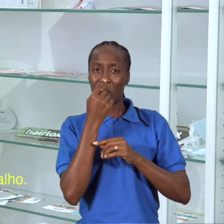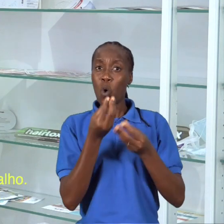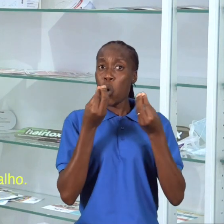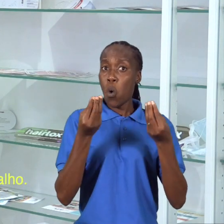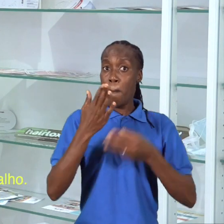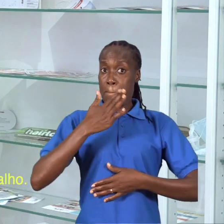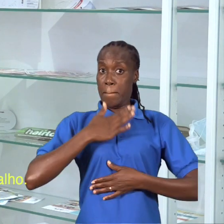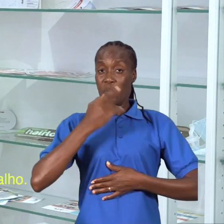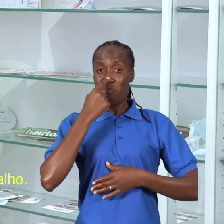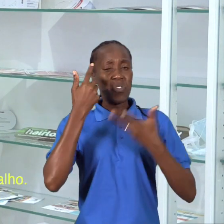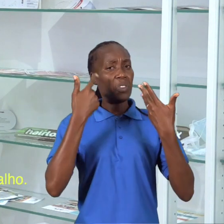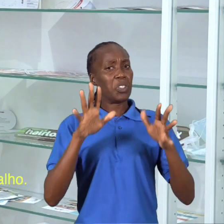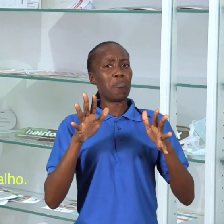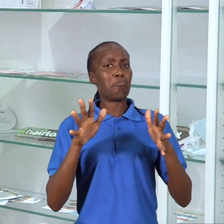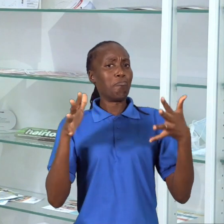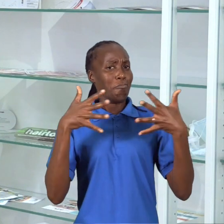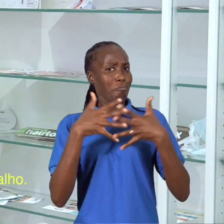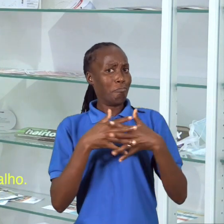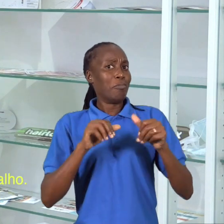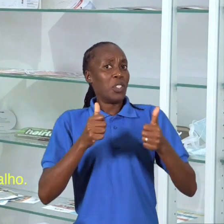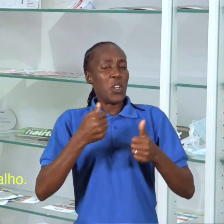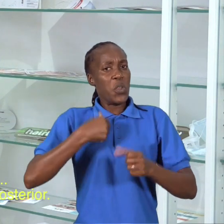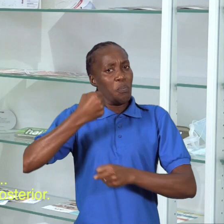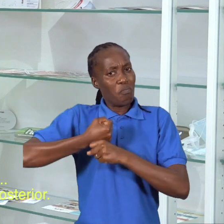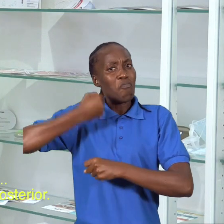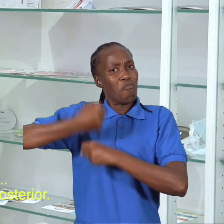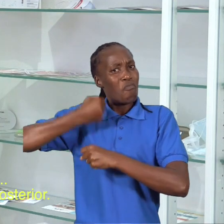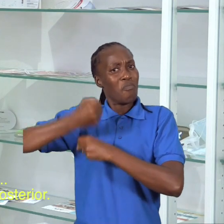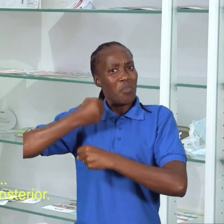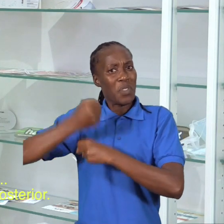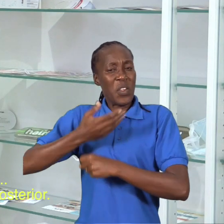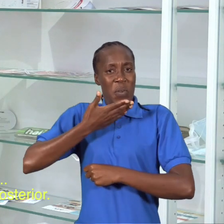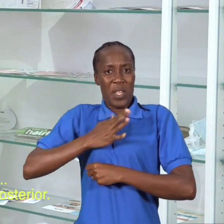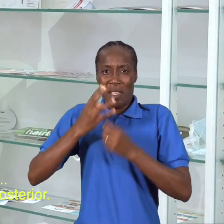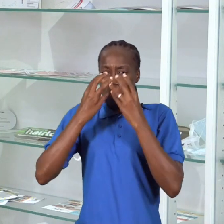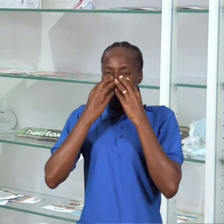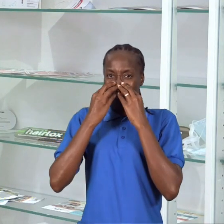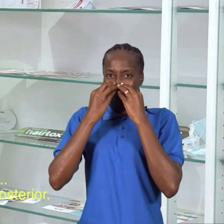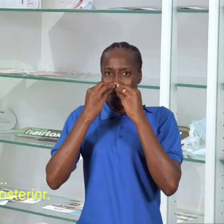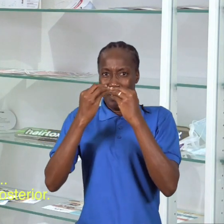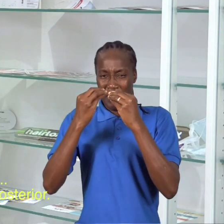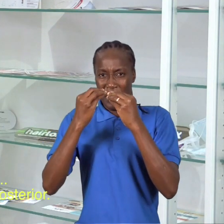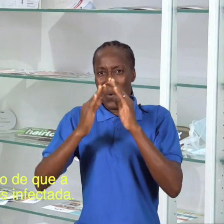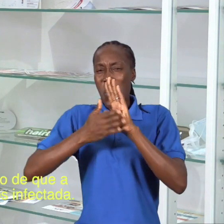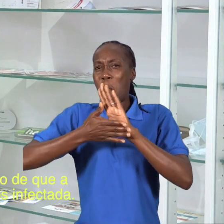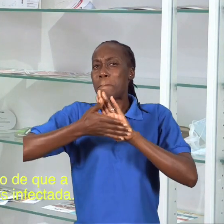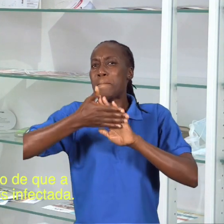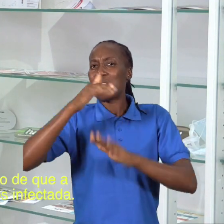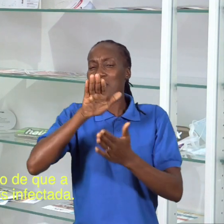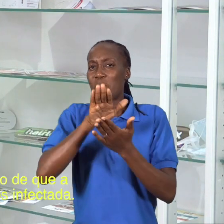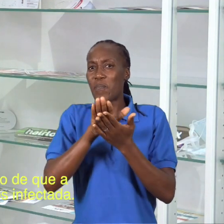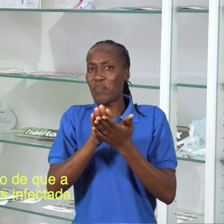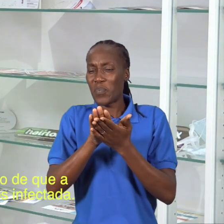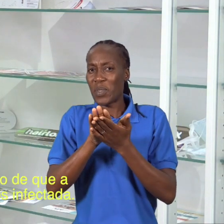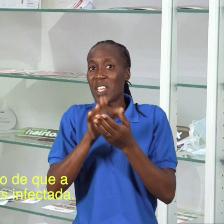e já está. Faço o meu trabalho. Quero retirar sempre da parte posterior, parte do